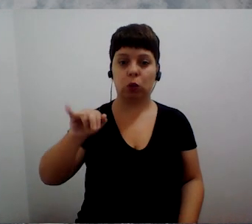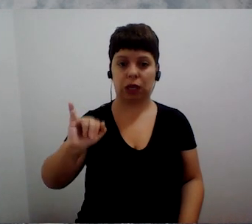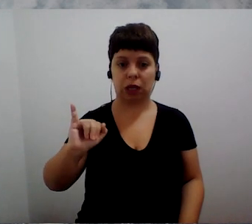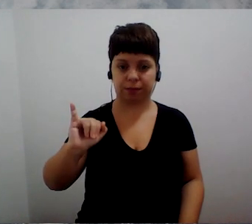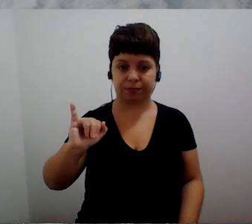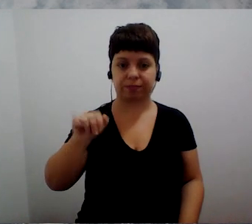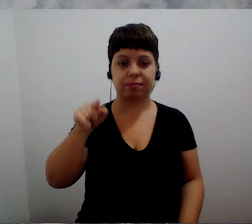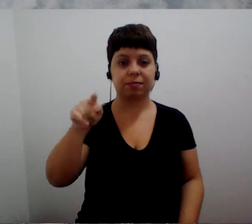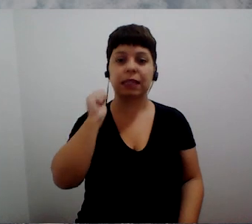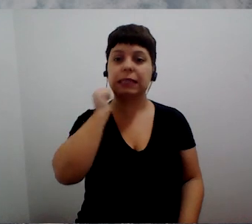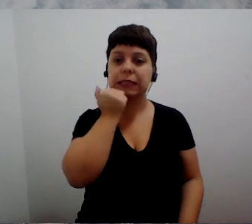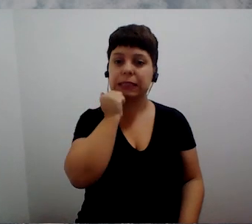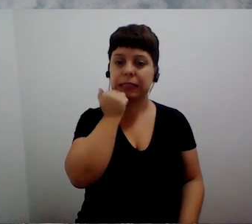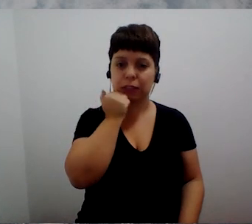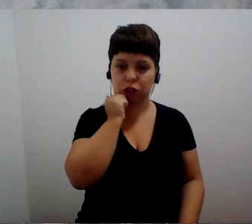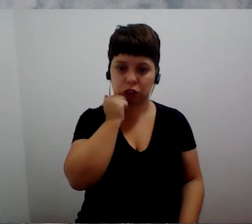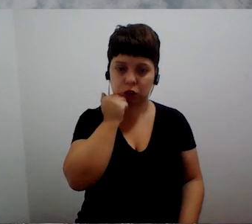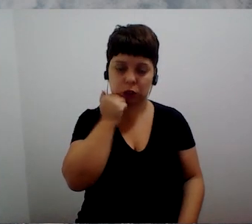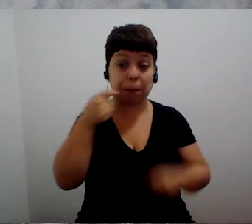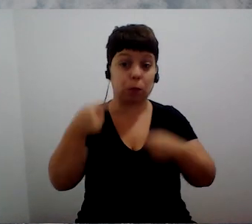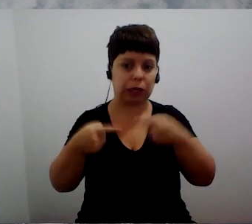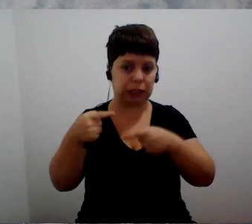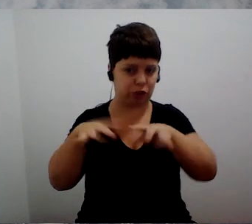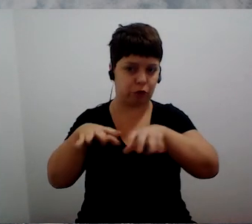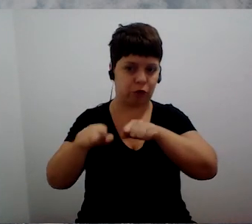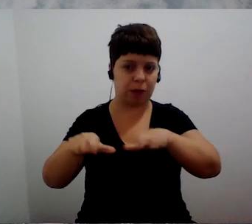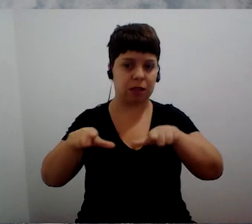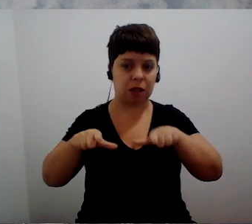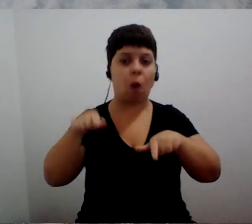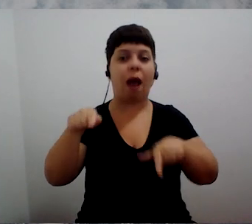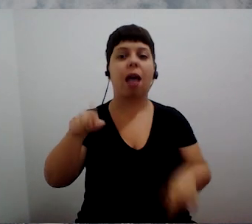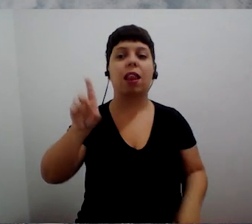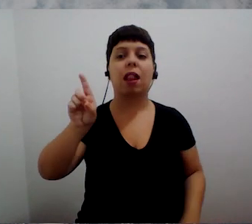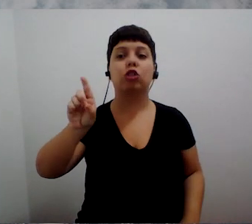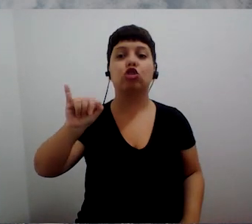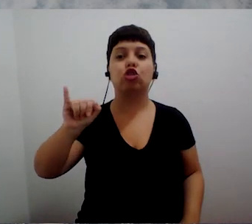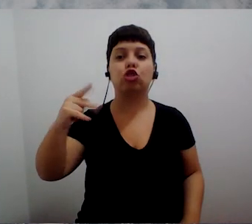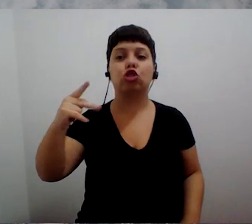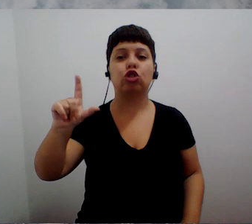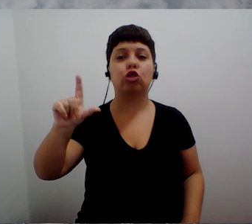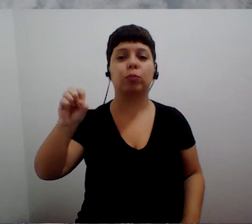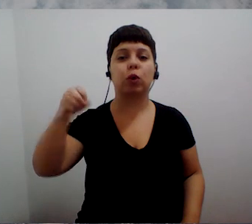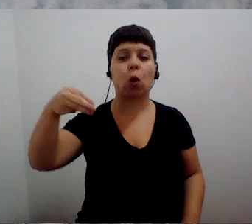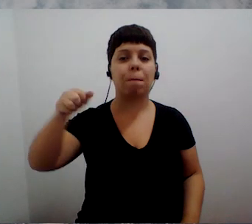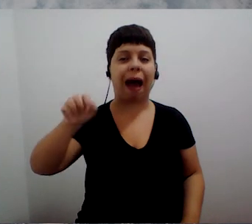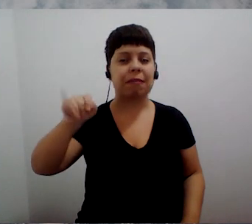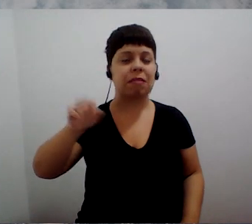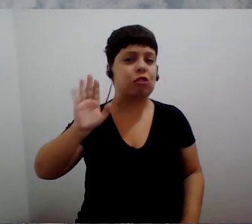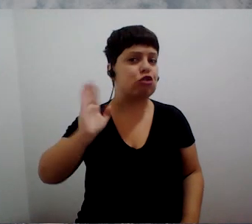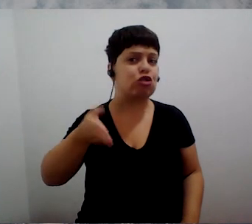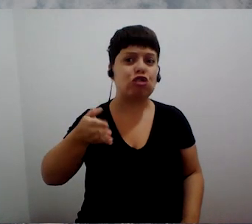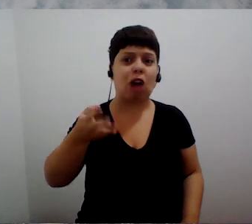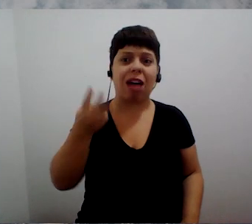é cientista política na sua formação, é uma diplomata de carreira com cerca de